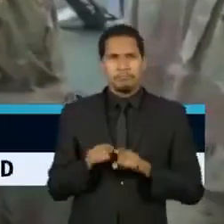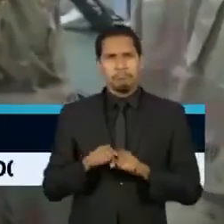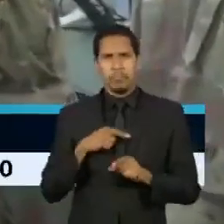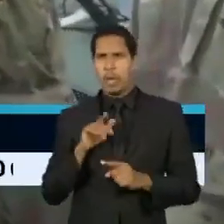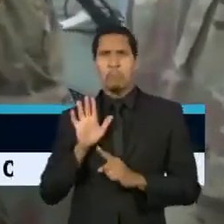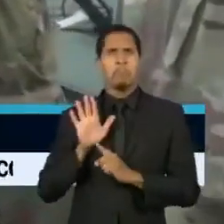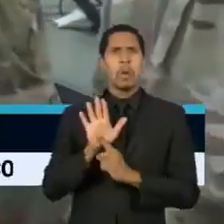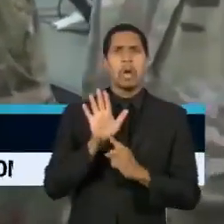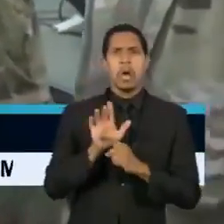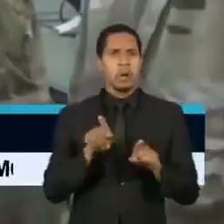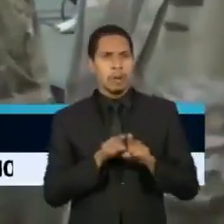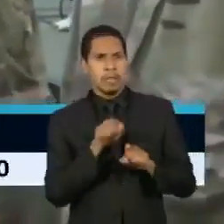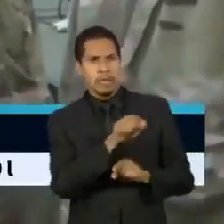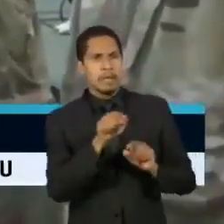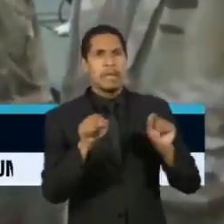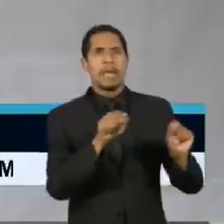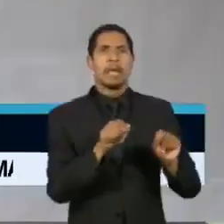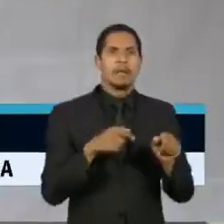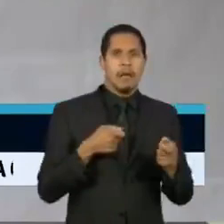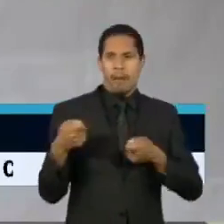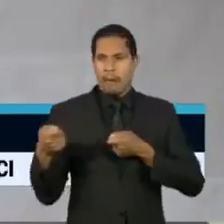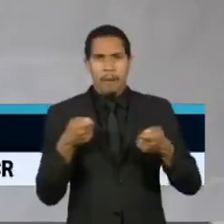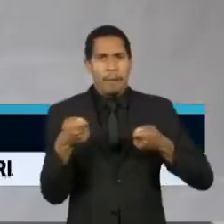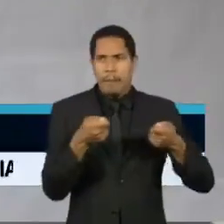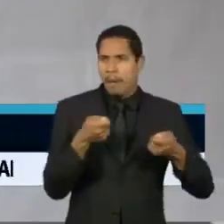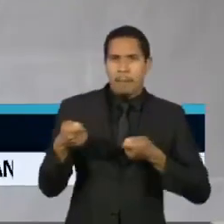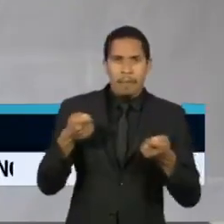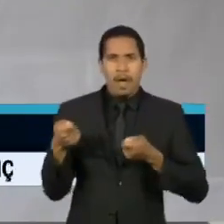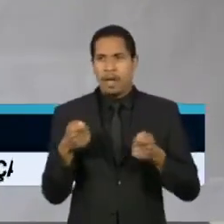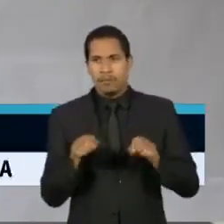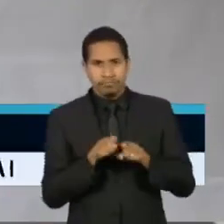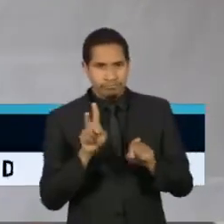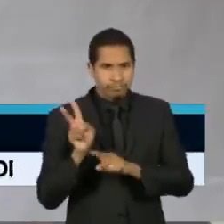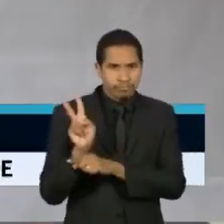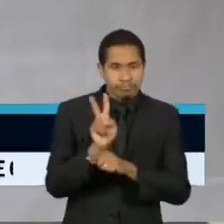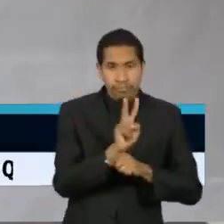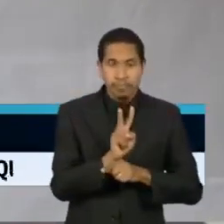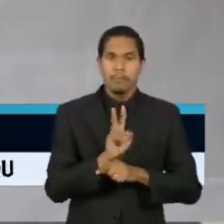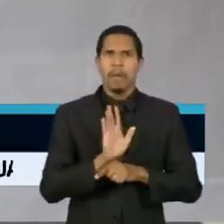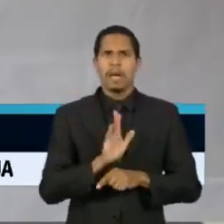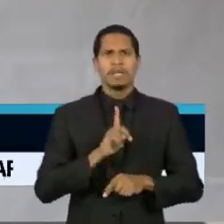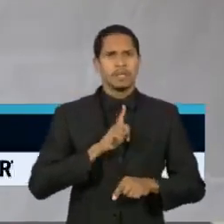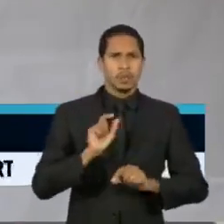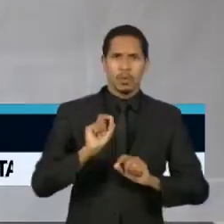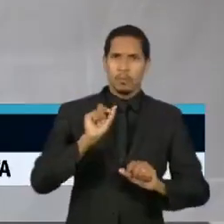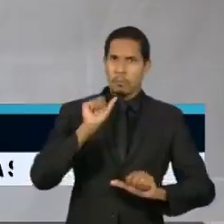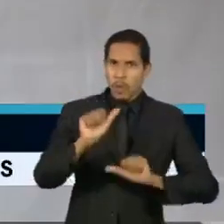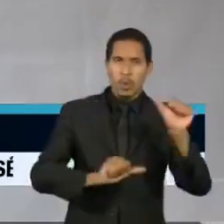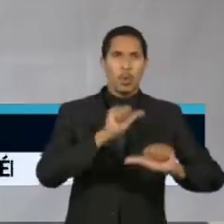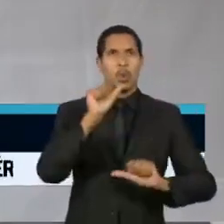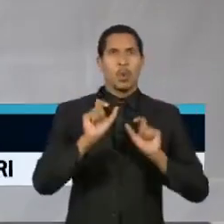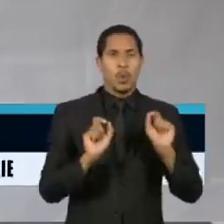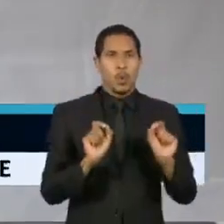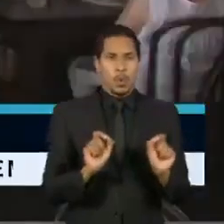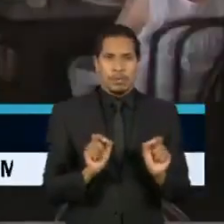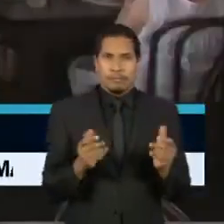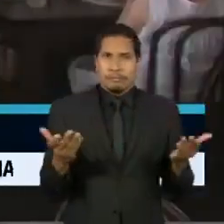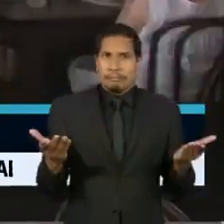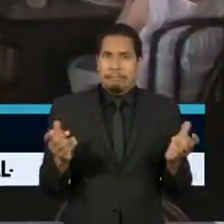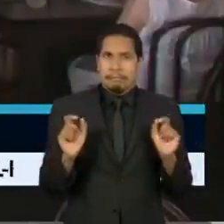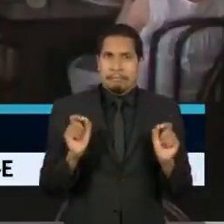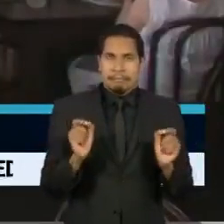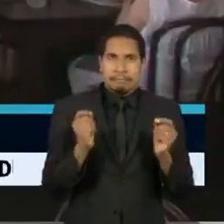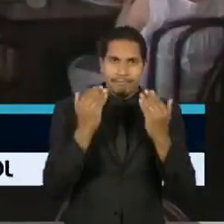um inimigo tão medonho. Os tempos mudaram e sua situação é inglória. Acaba de sair